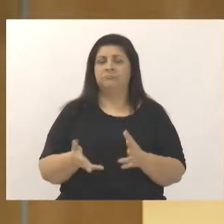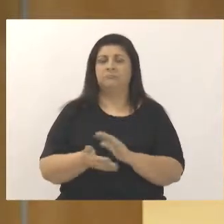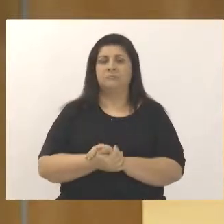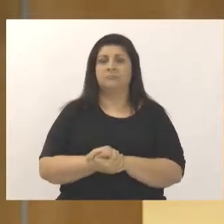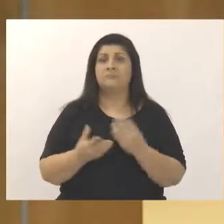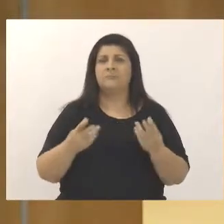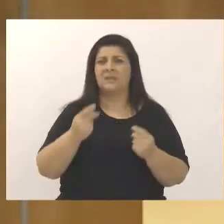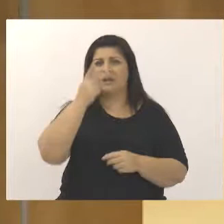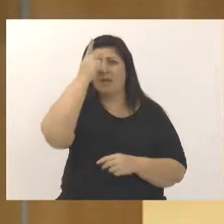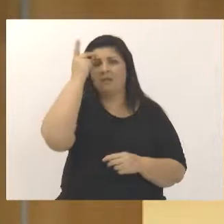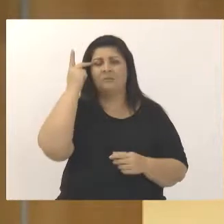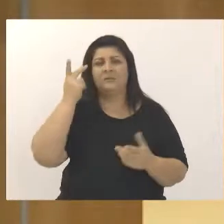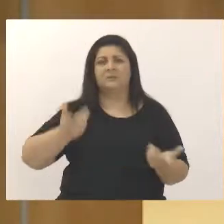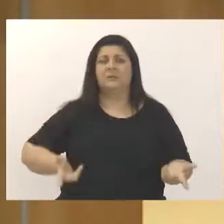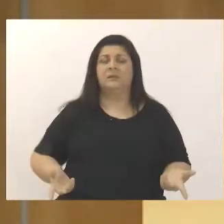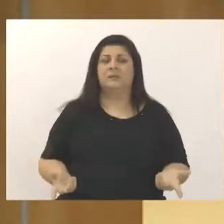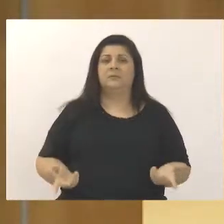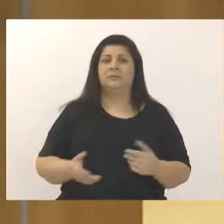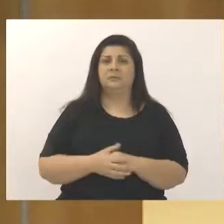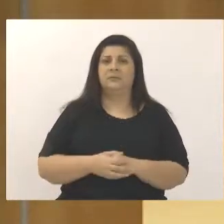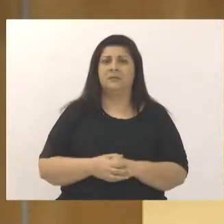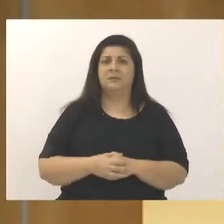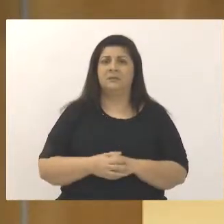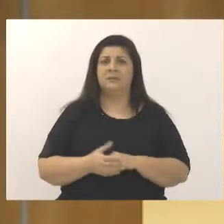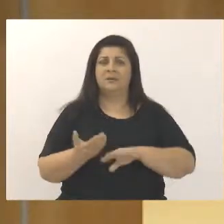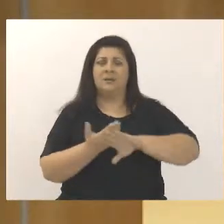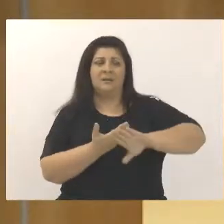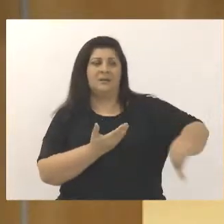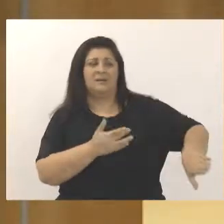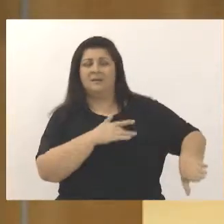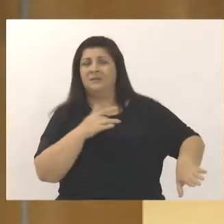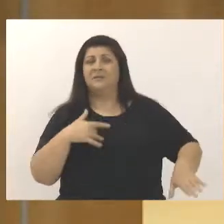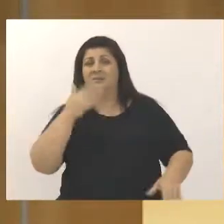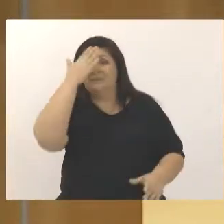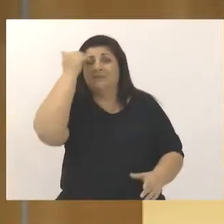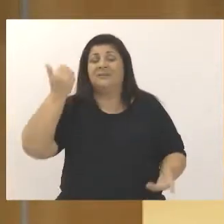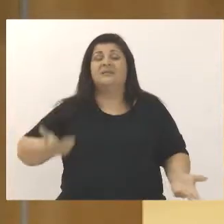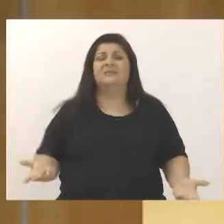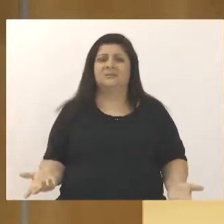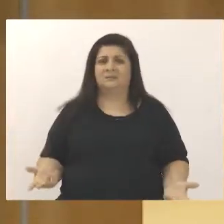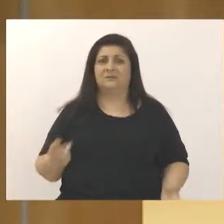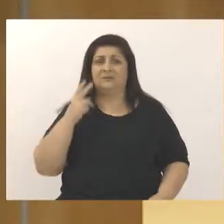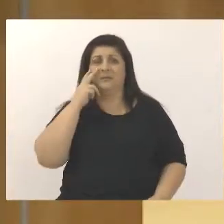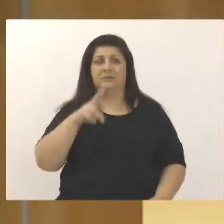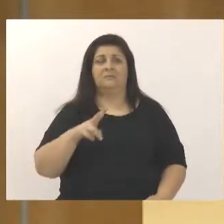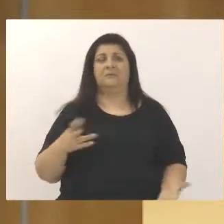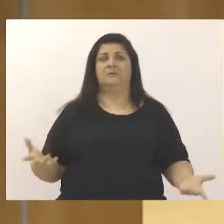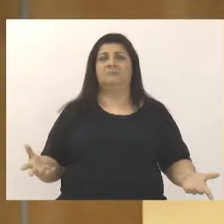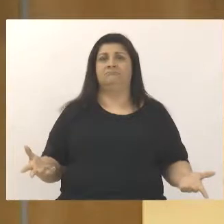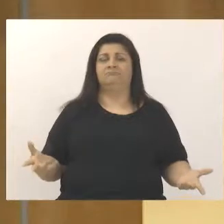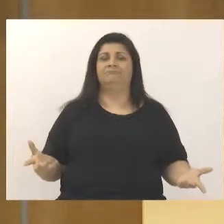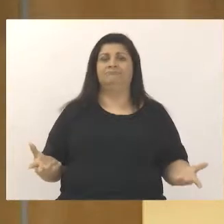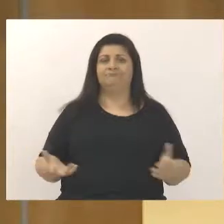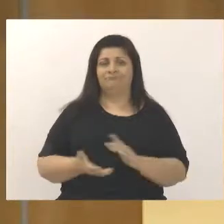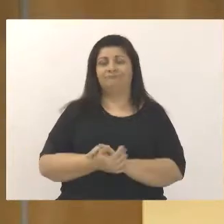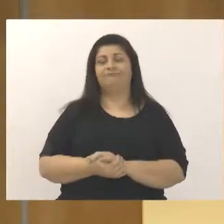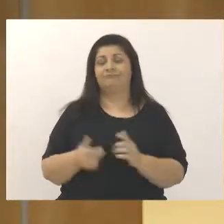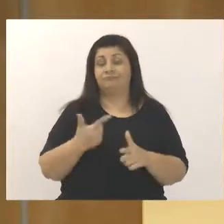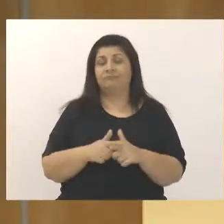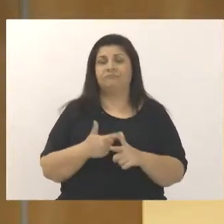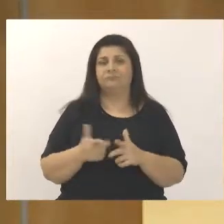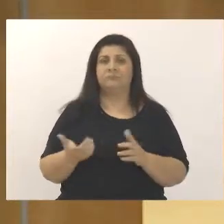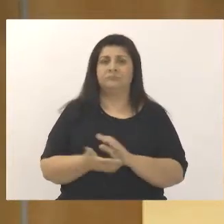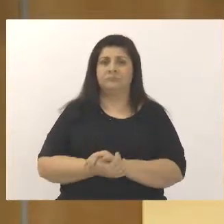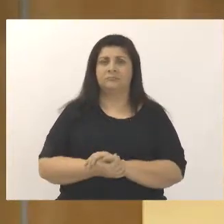muitas pessoas, muitas vezes, deixam a saúde de lado, e a gente se depara com essas situações. Então,